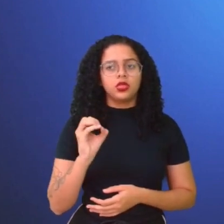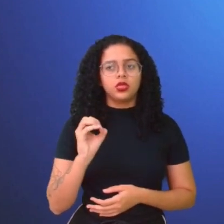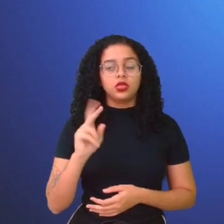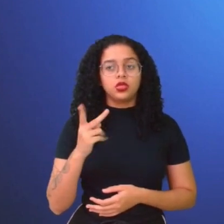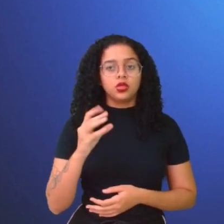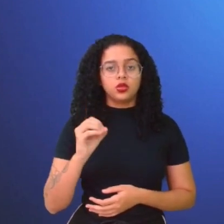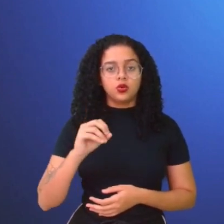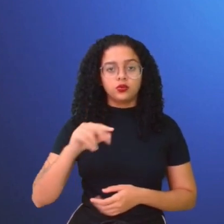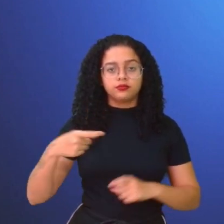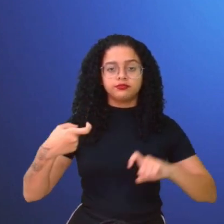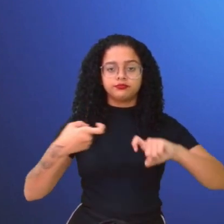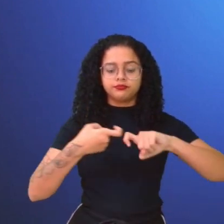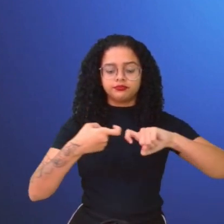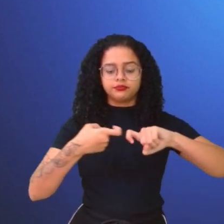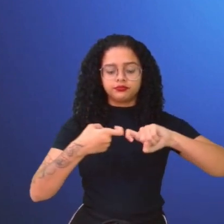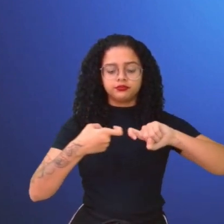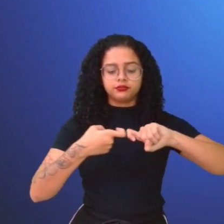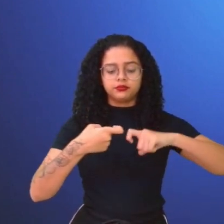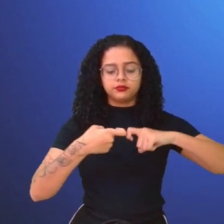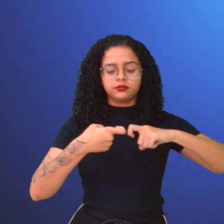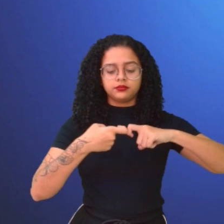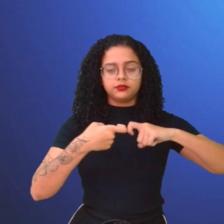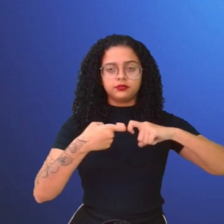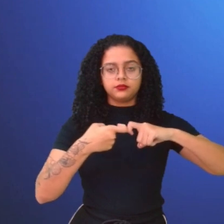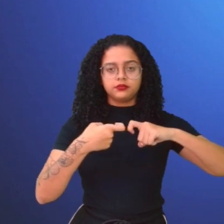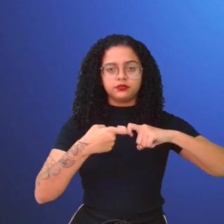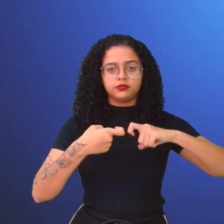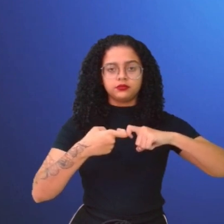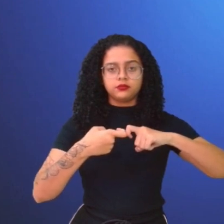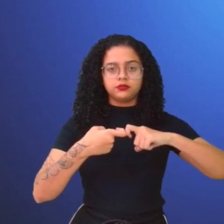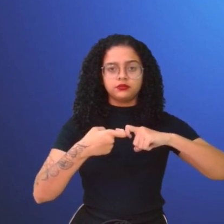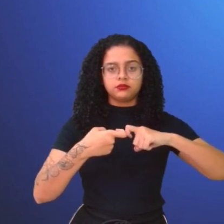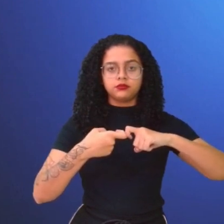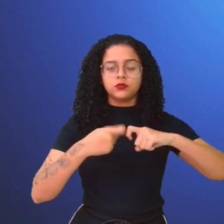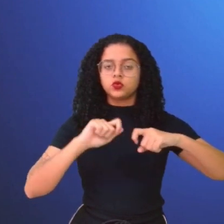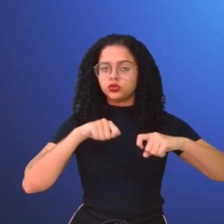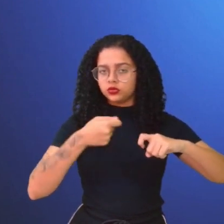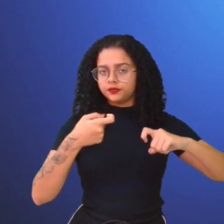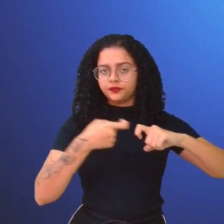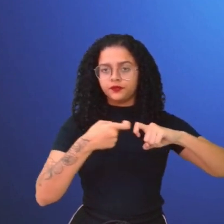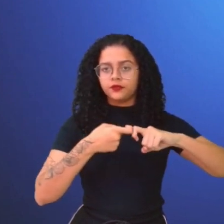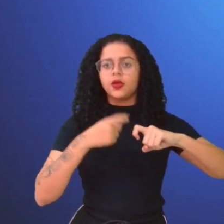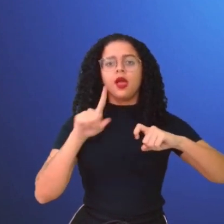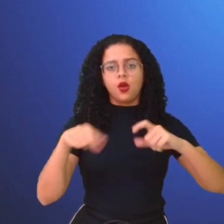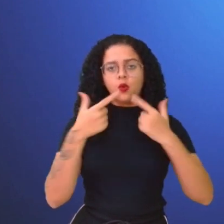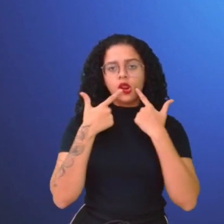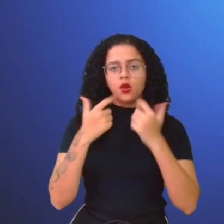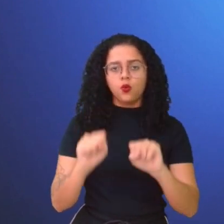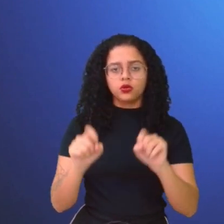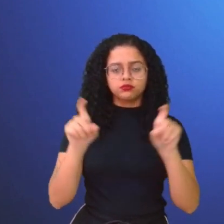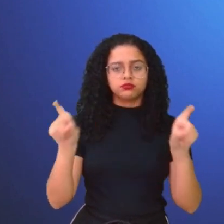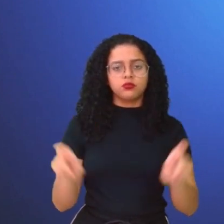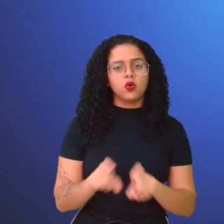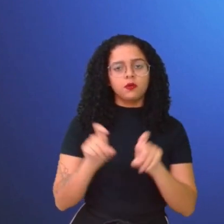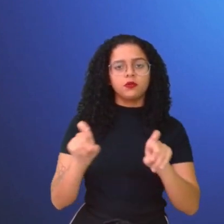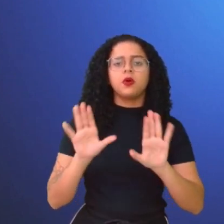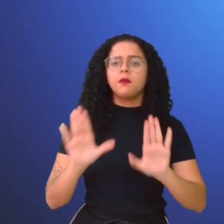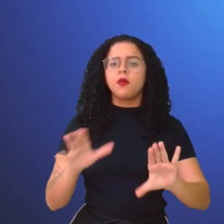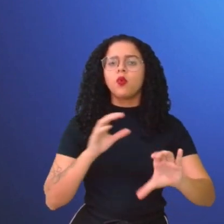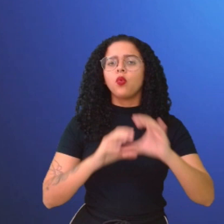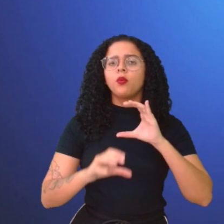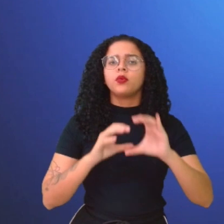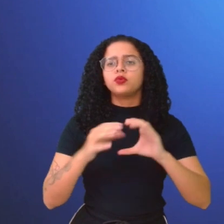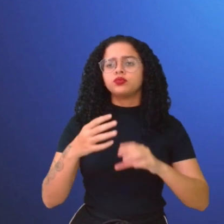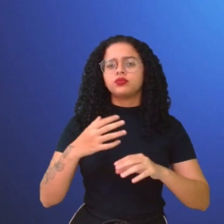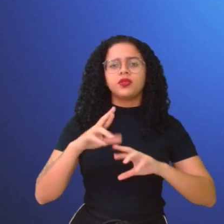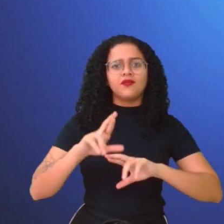Python, né? Então, o Python é uma linguagem de programação, assim como o Scratch, só que ela se comunica de uma forma um